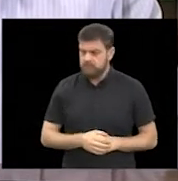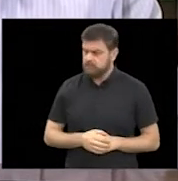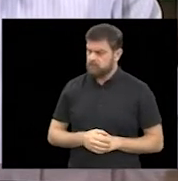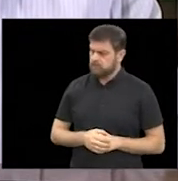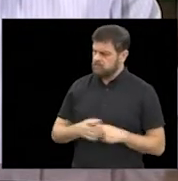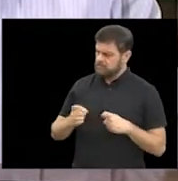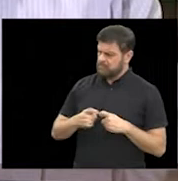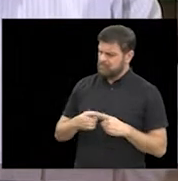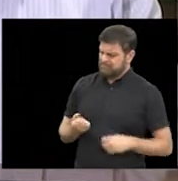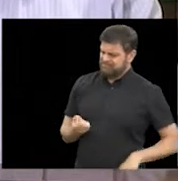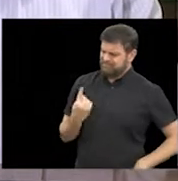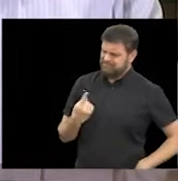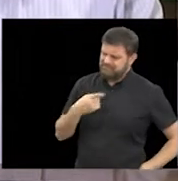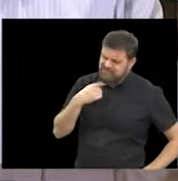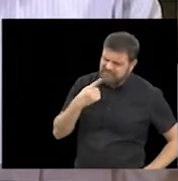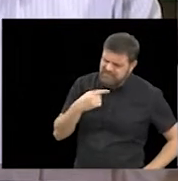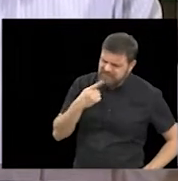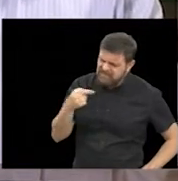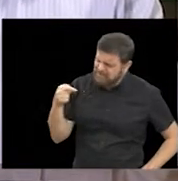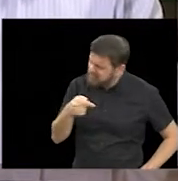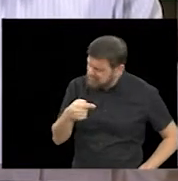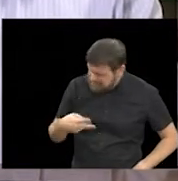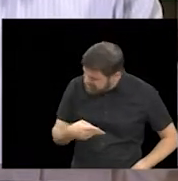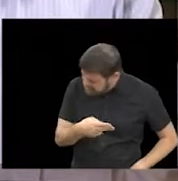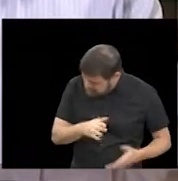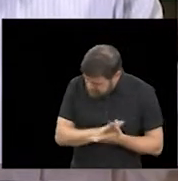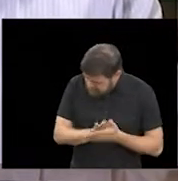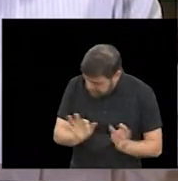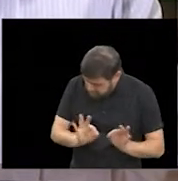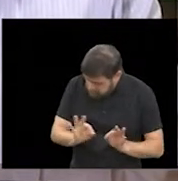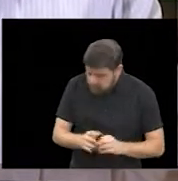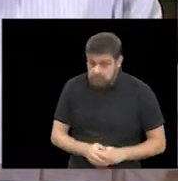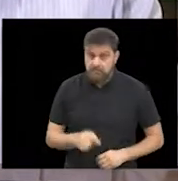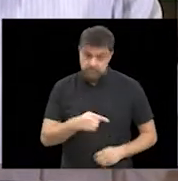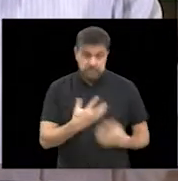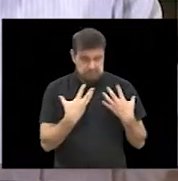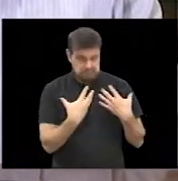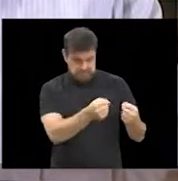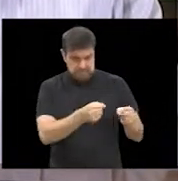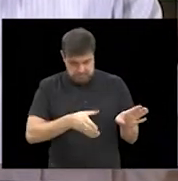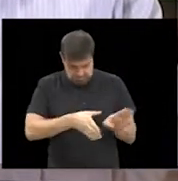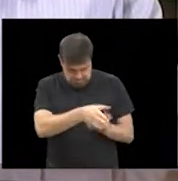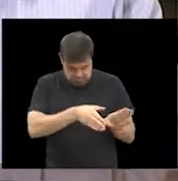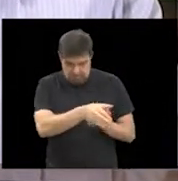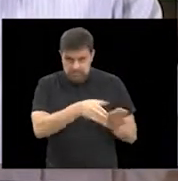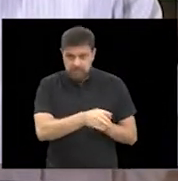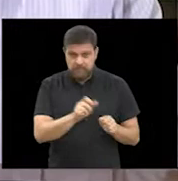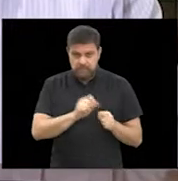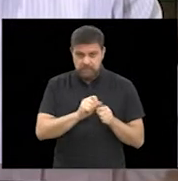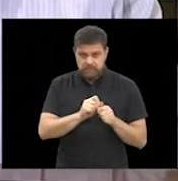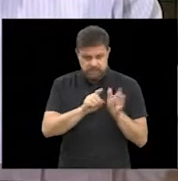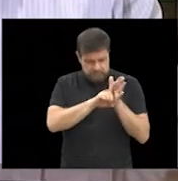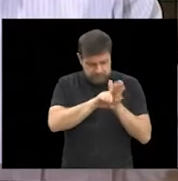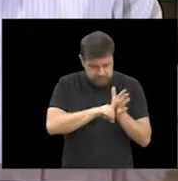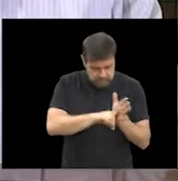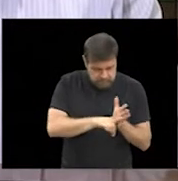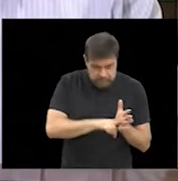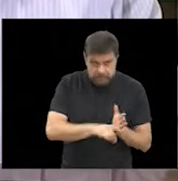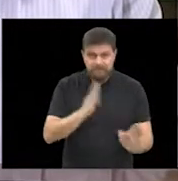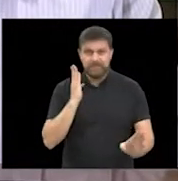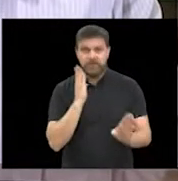muito desconfiado e acabou não operando, fez os exames